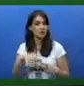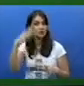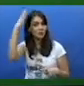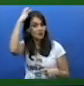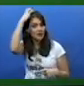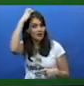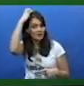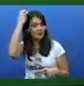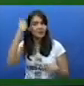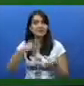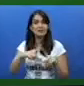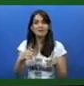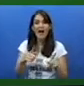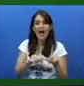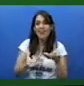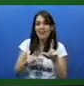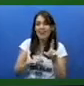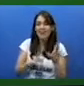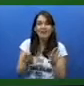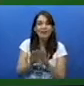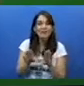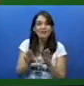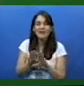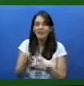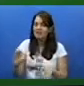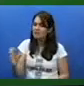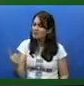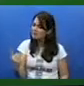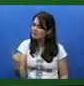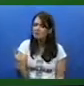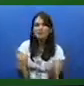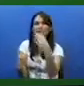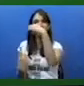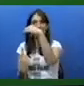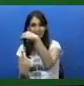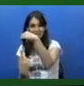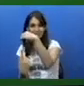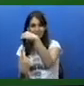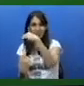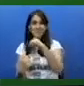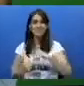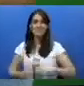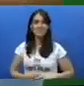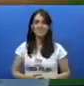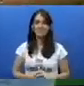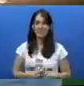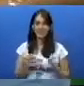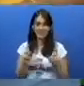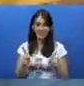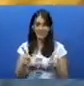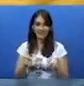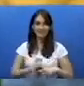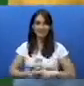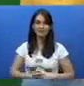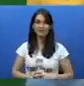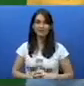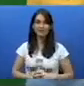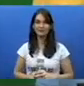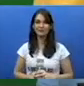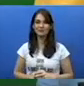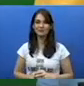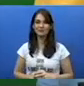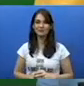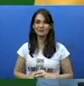nossa cabeça, tá? E o acentinho também fica em cima das letrinhas, ok?